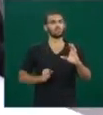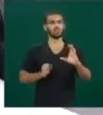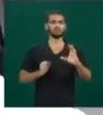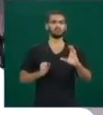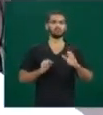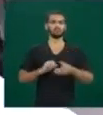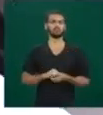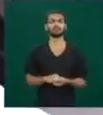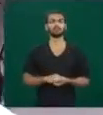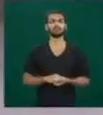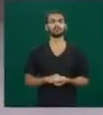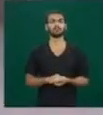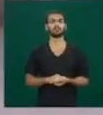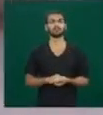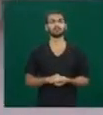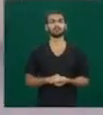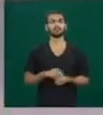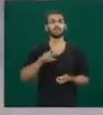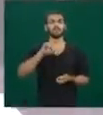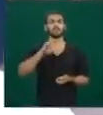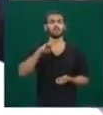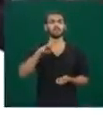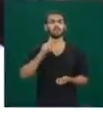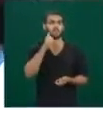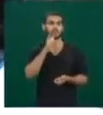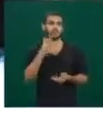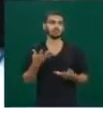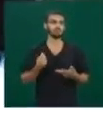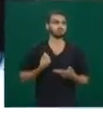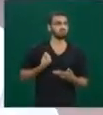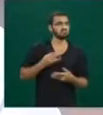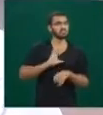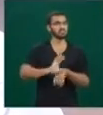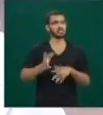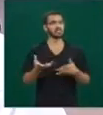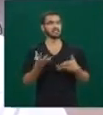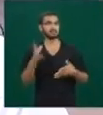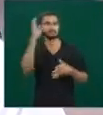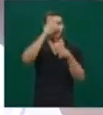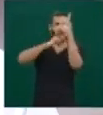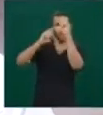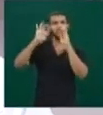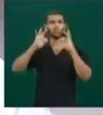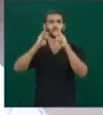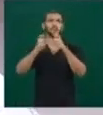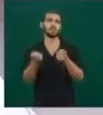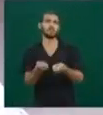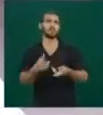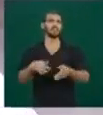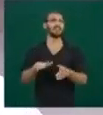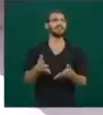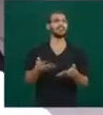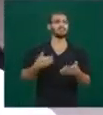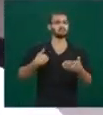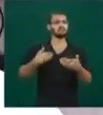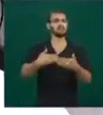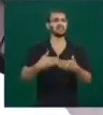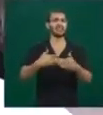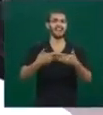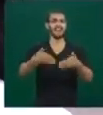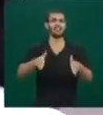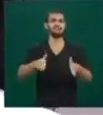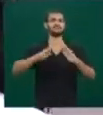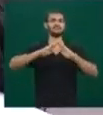A Rosimeire está participando do curso e conta que quer aprender tudo o que pode. Em breve, ela pretende abrir um salão de beleza e quer oferecer